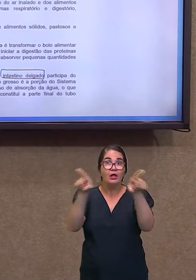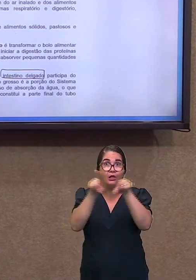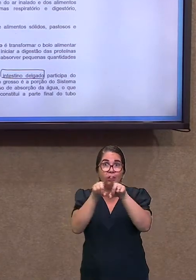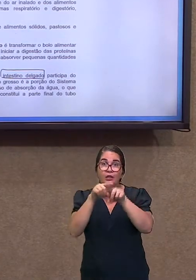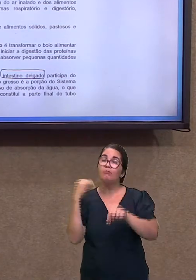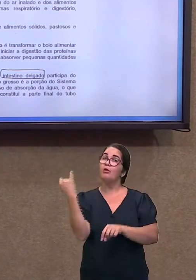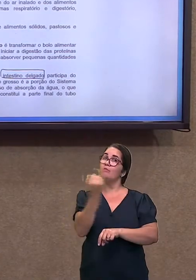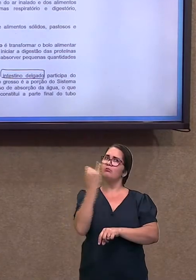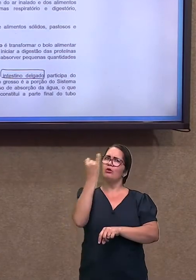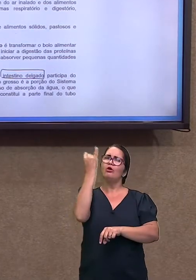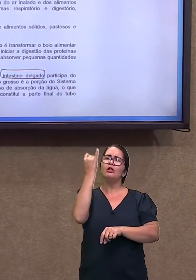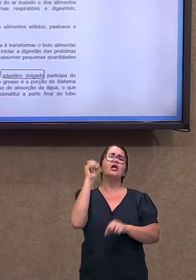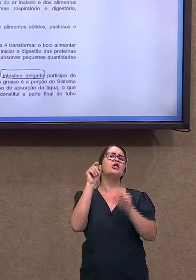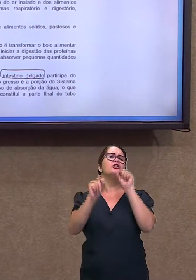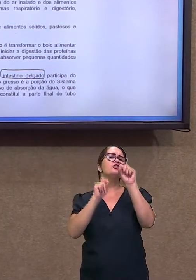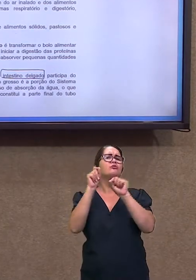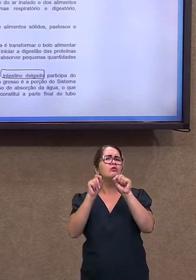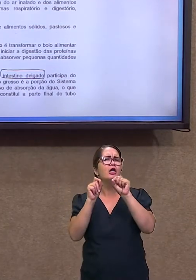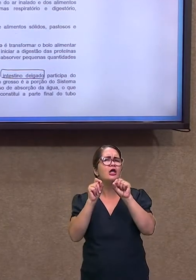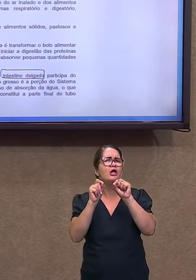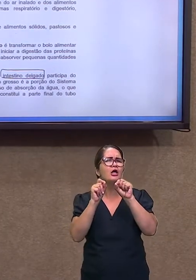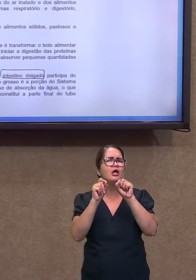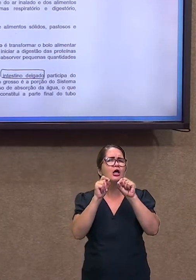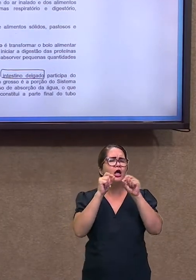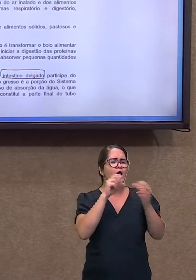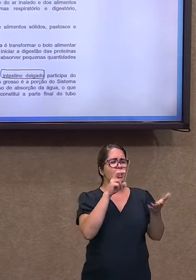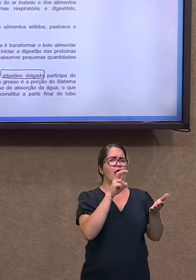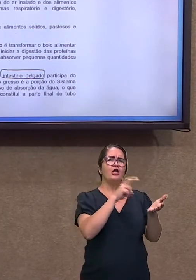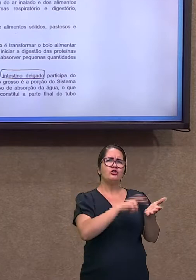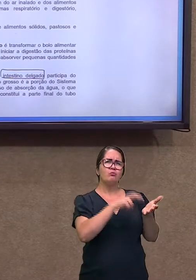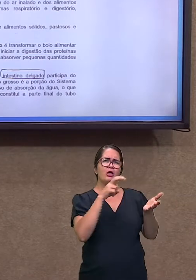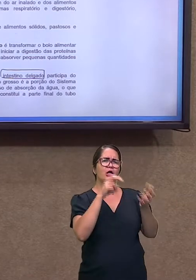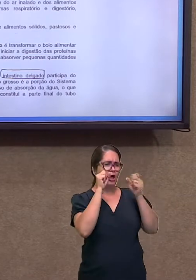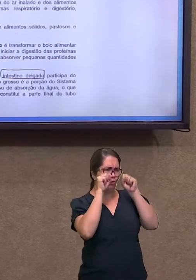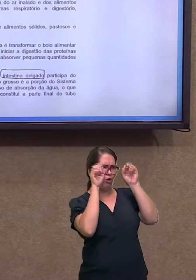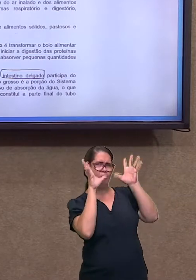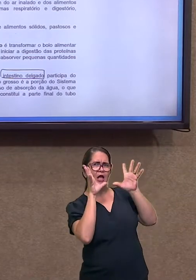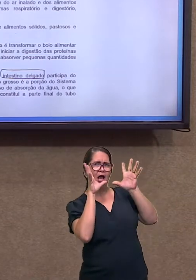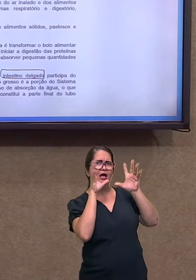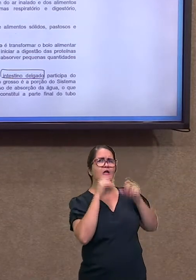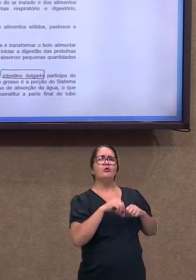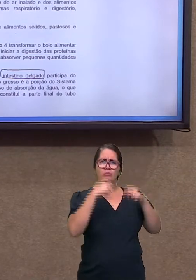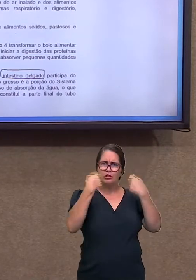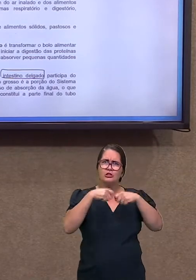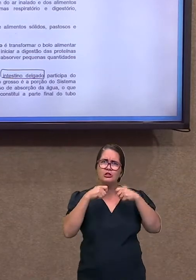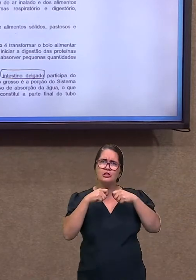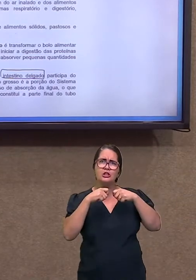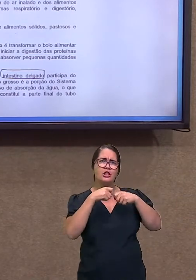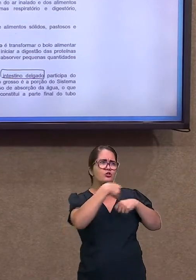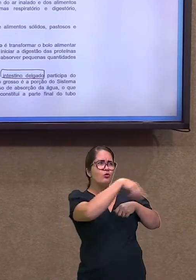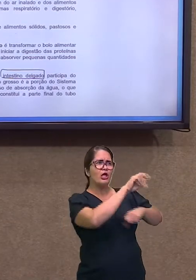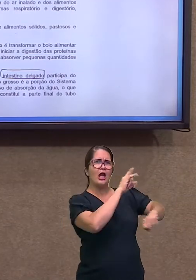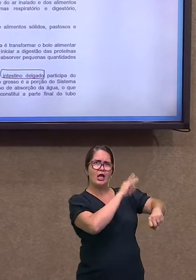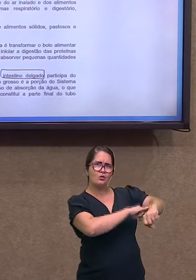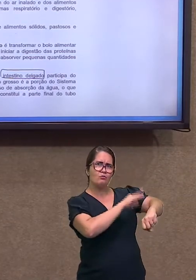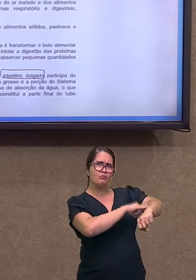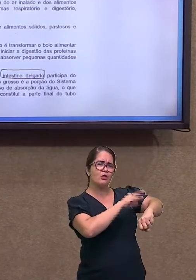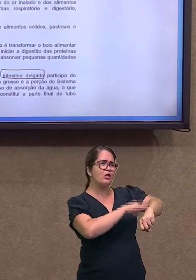as refeições, ao me levantar, antes de dormir, né? Porque eu vou ficar um período muito